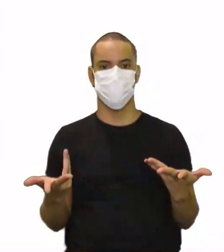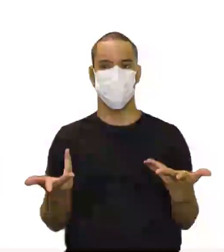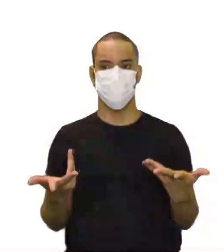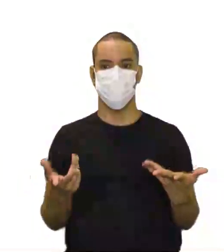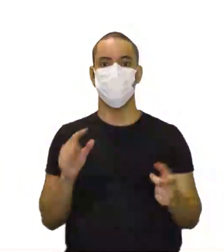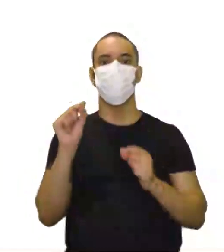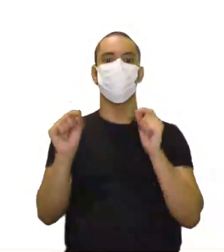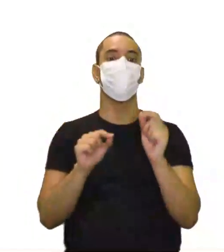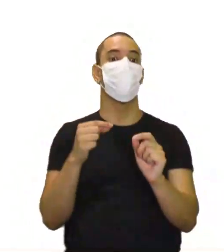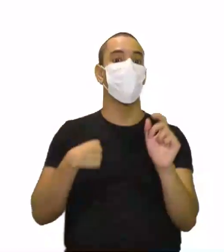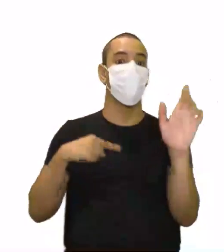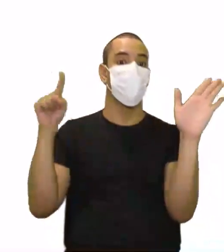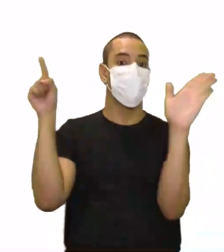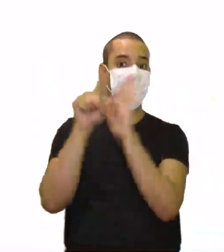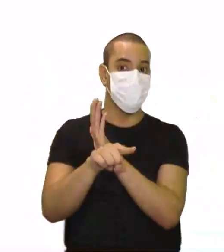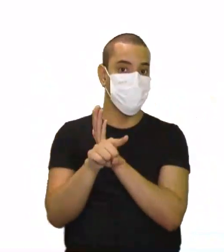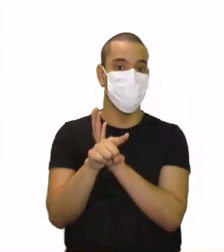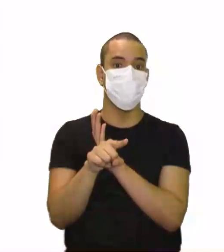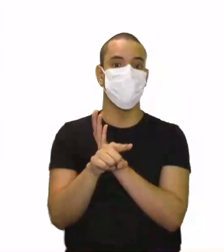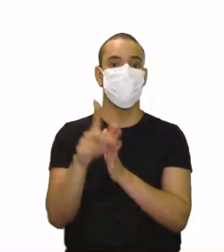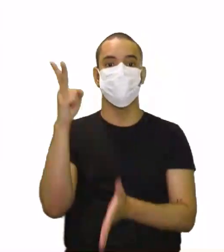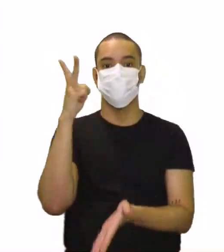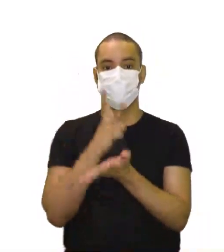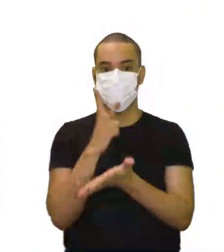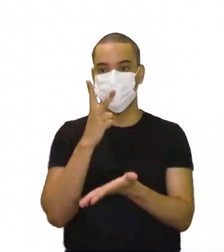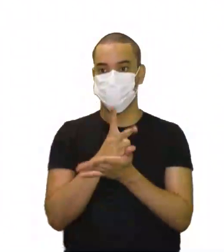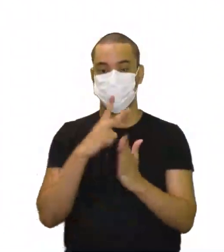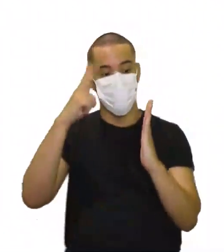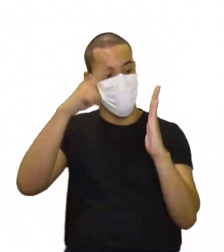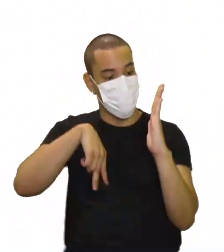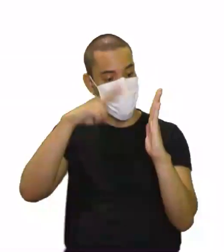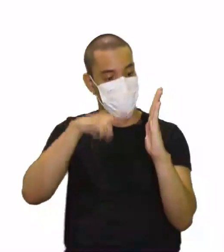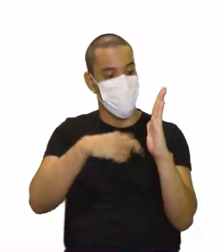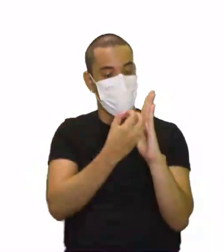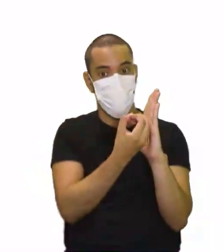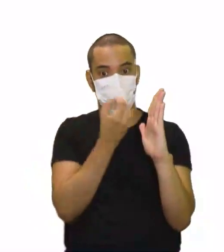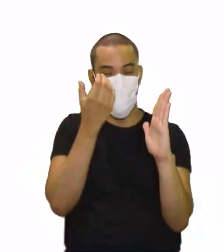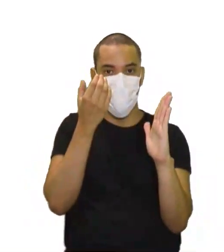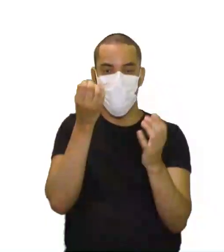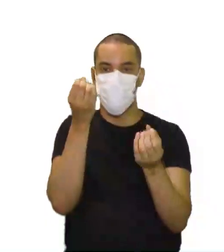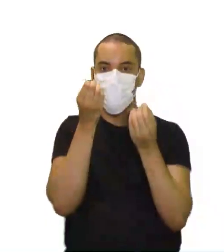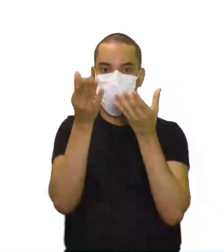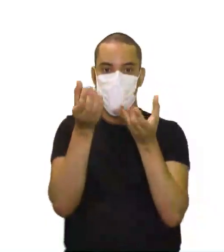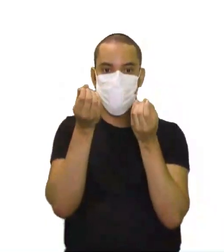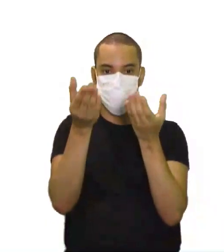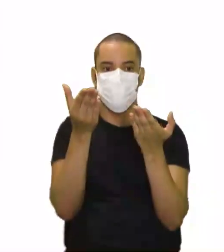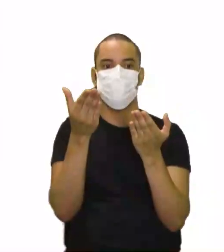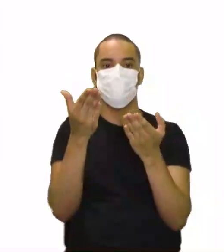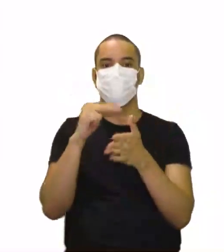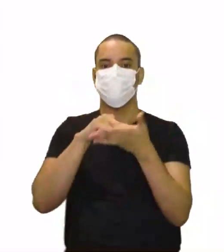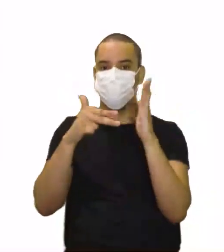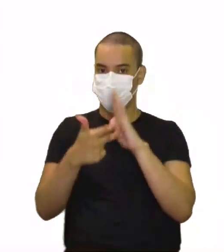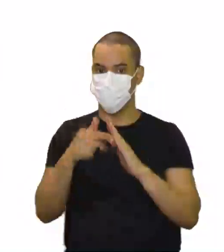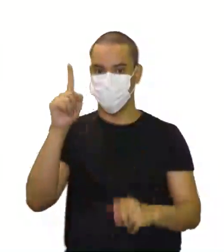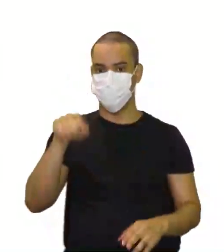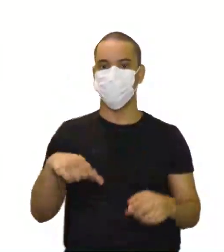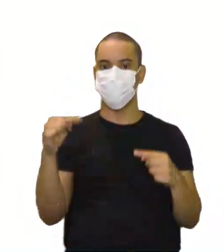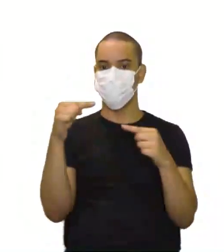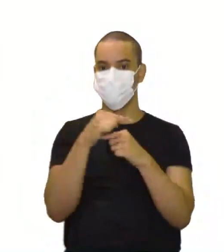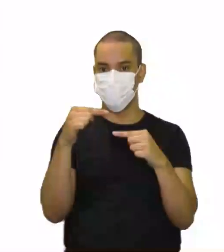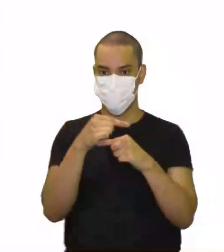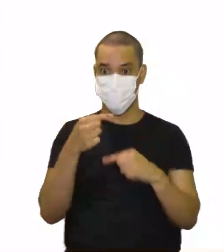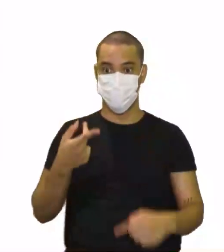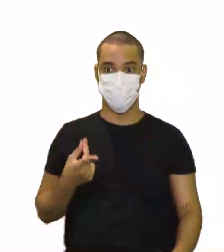que está sendo perguntado? Lê sempre todos os dados da questão. Diz que ela é polarizada enquanto